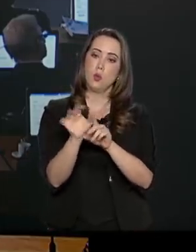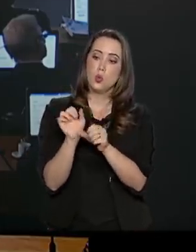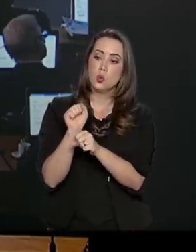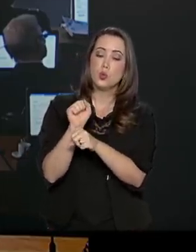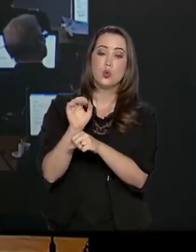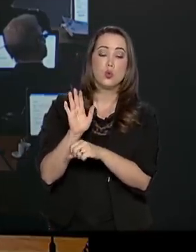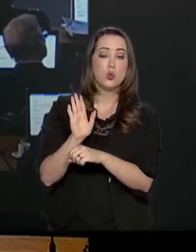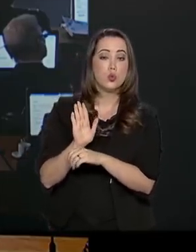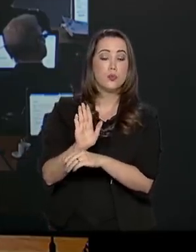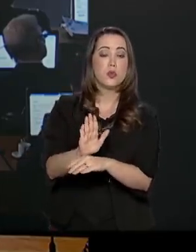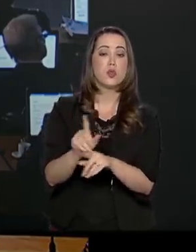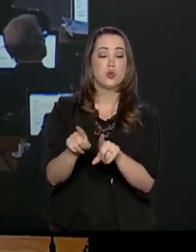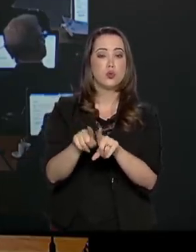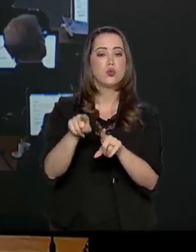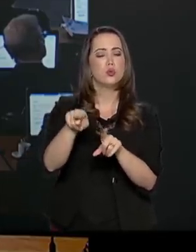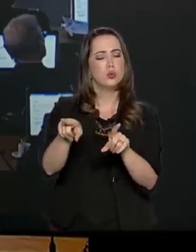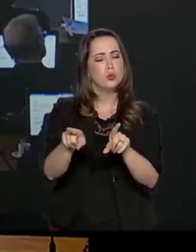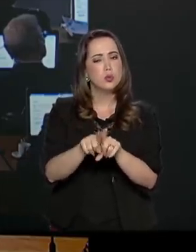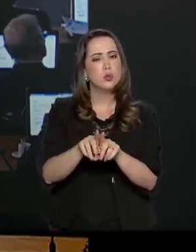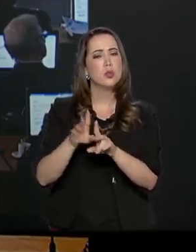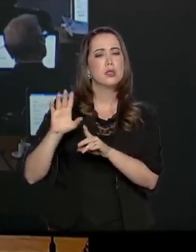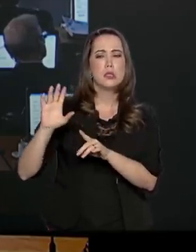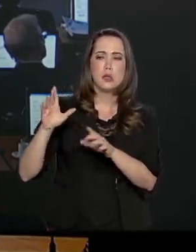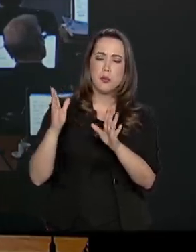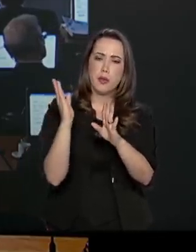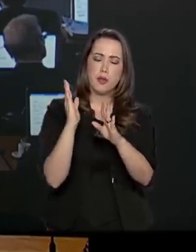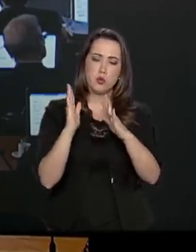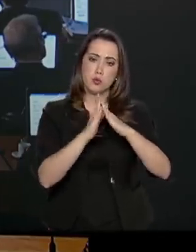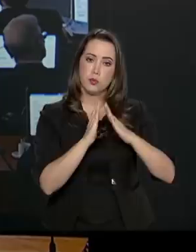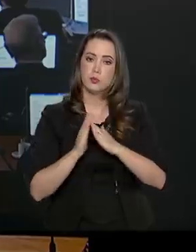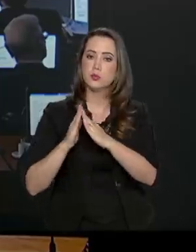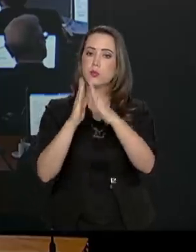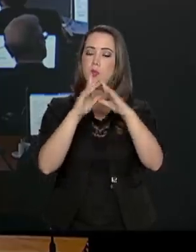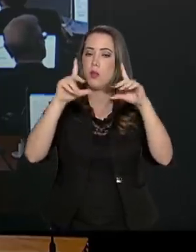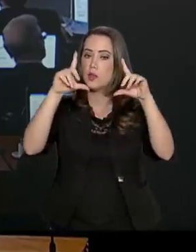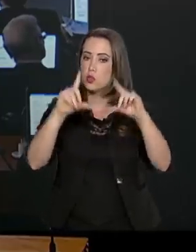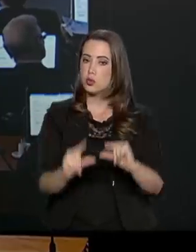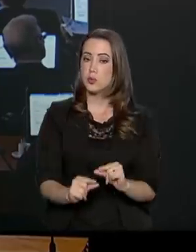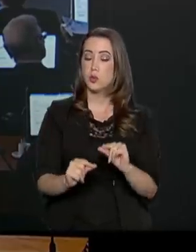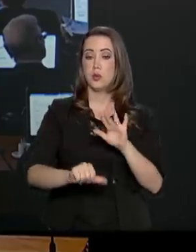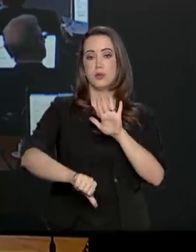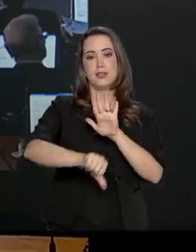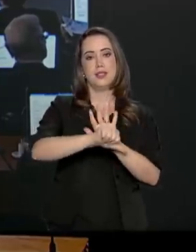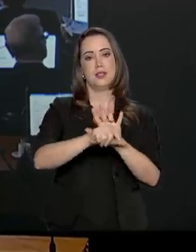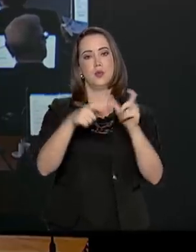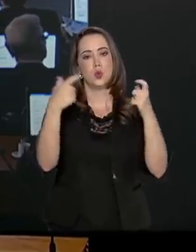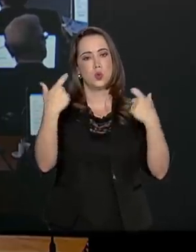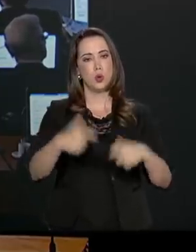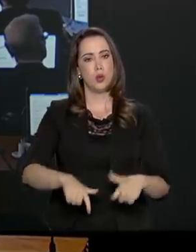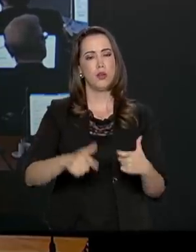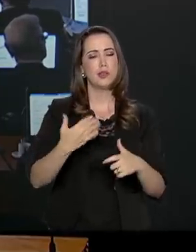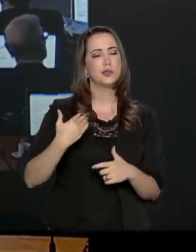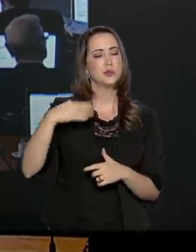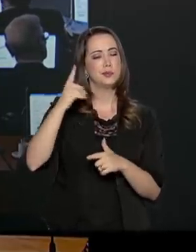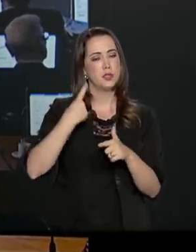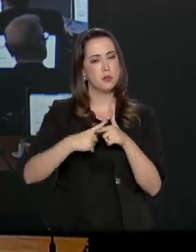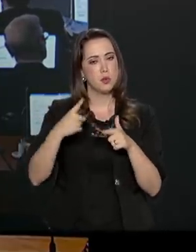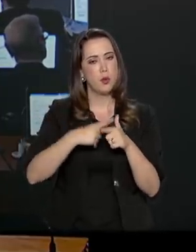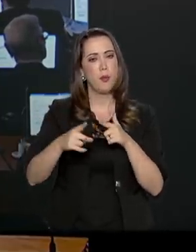e urbanística, mas também orientada especificamente para a redução da criminalidade nesses municípios